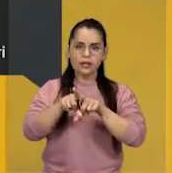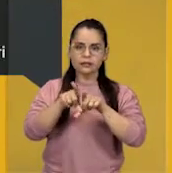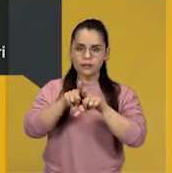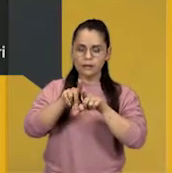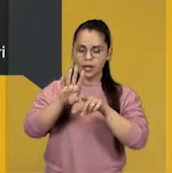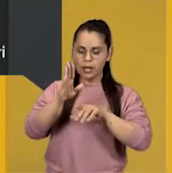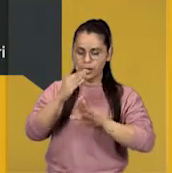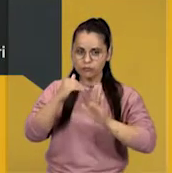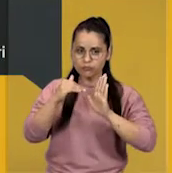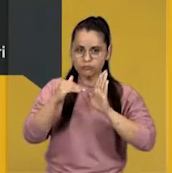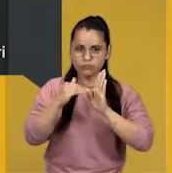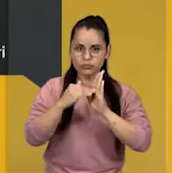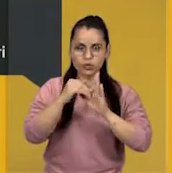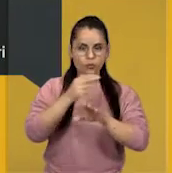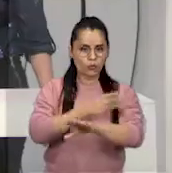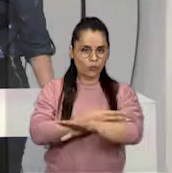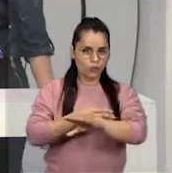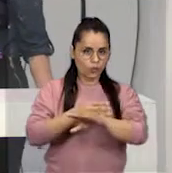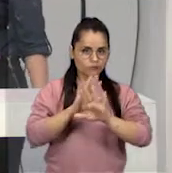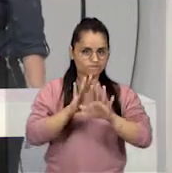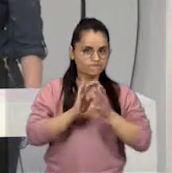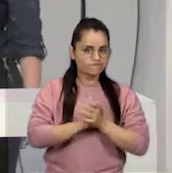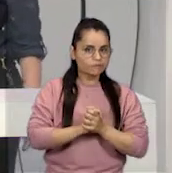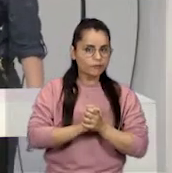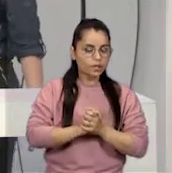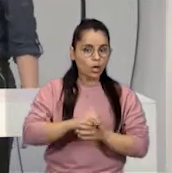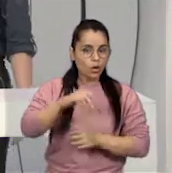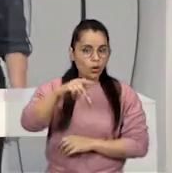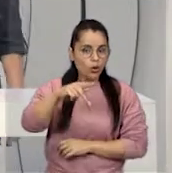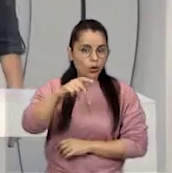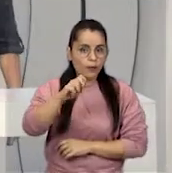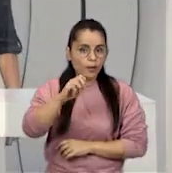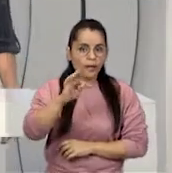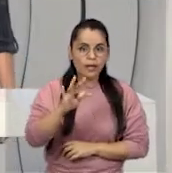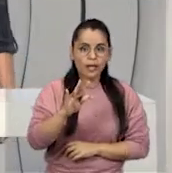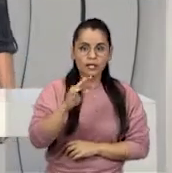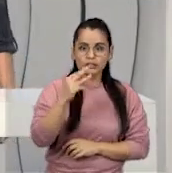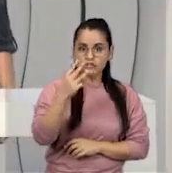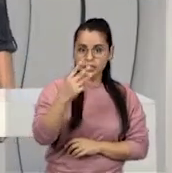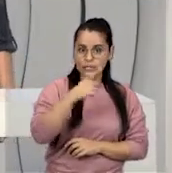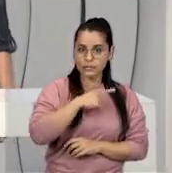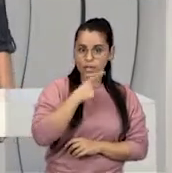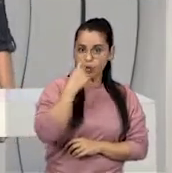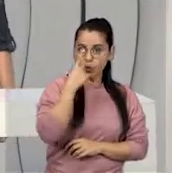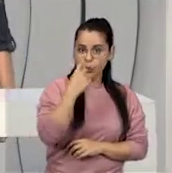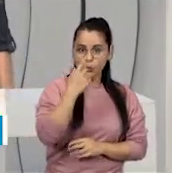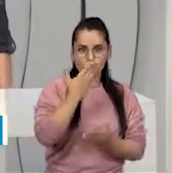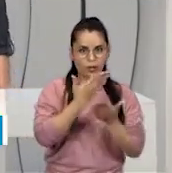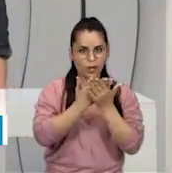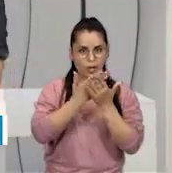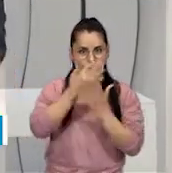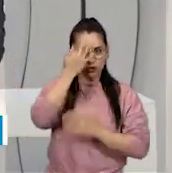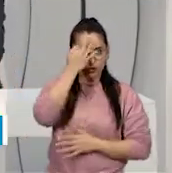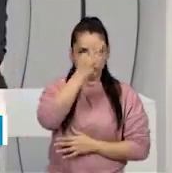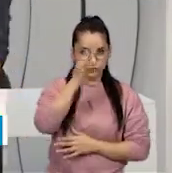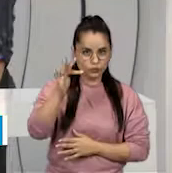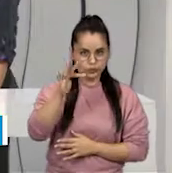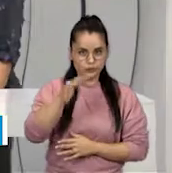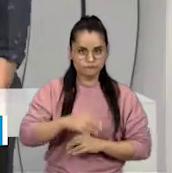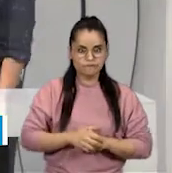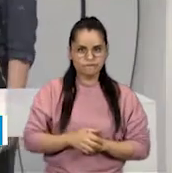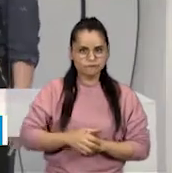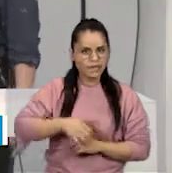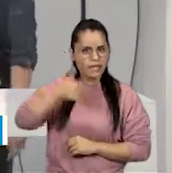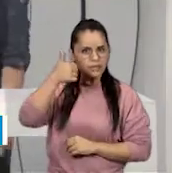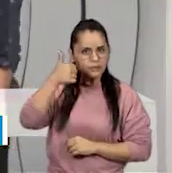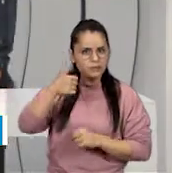moral. O PET 3, nós teremos uma aula de filosofia, tá? Nesse PET que nós vamos dar início. Na